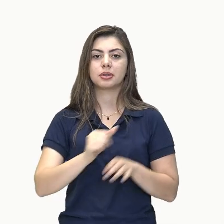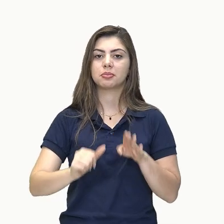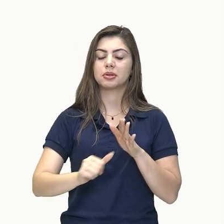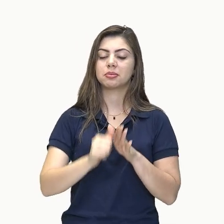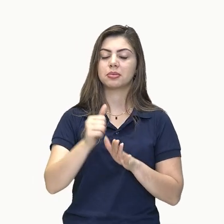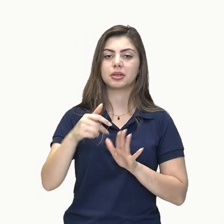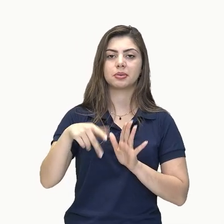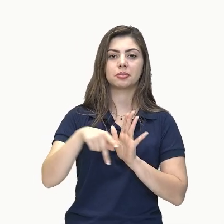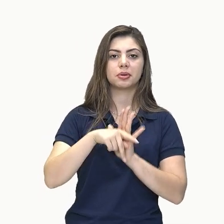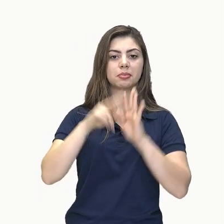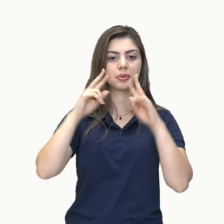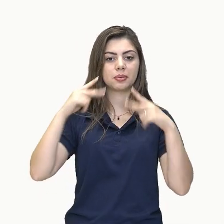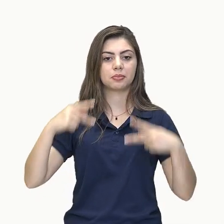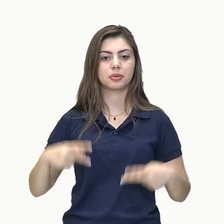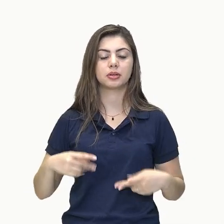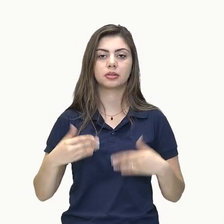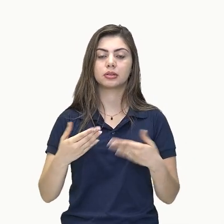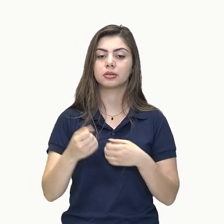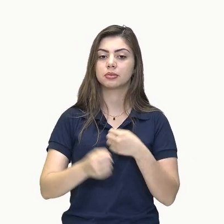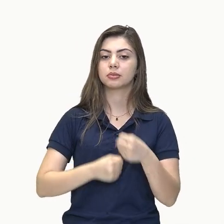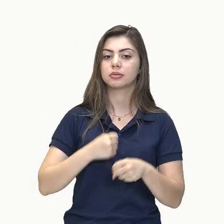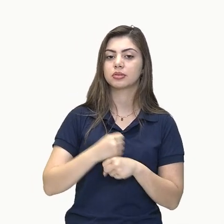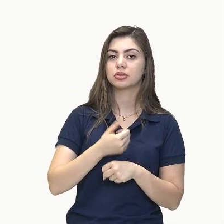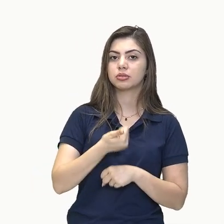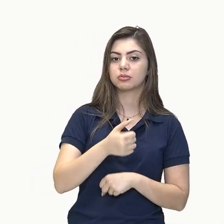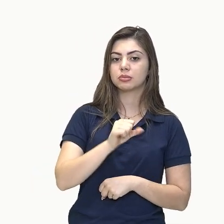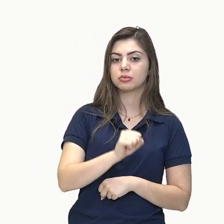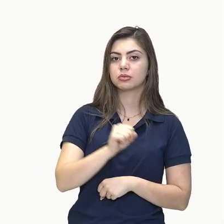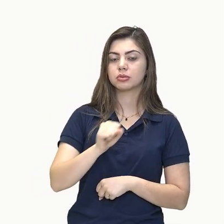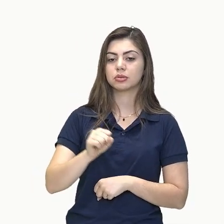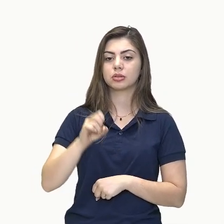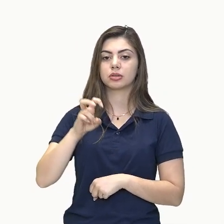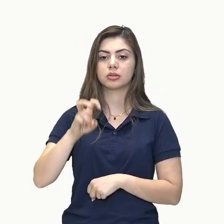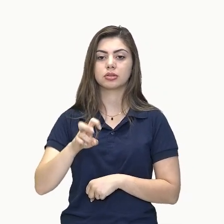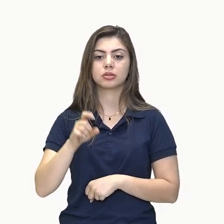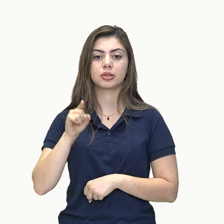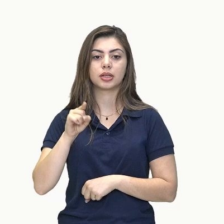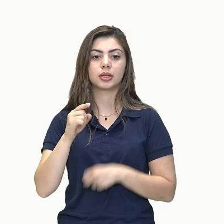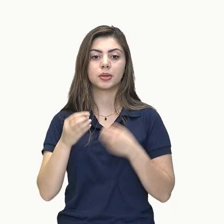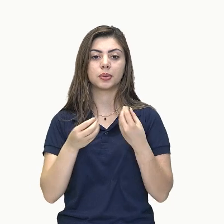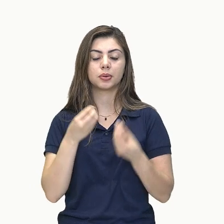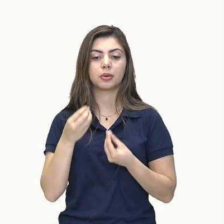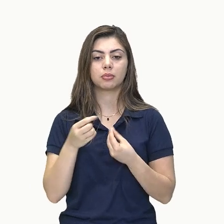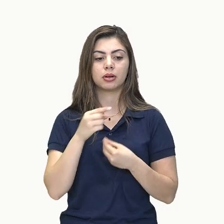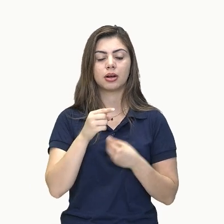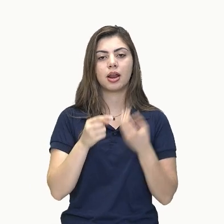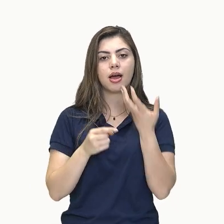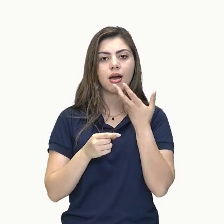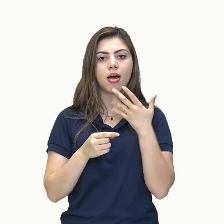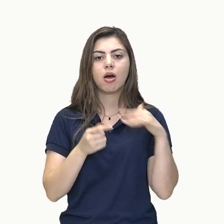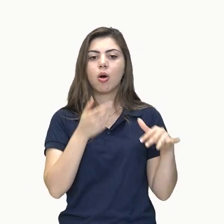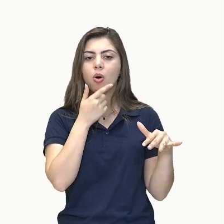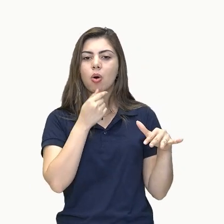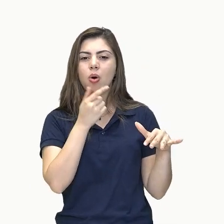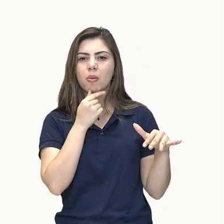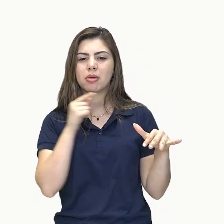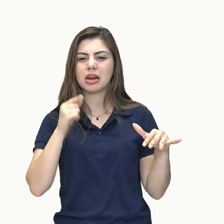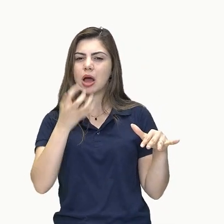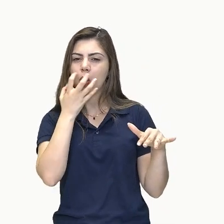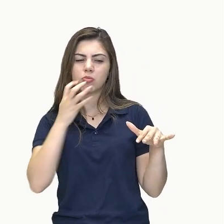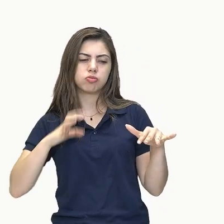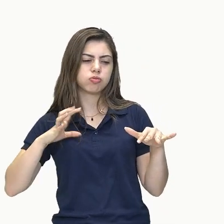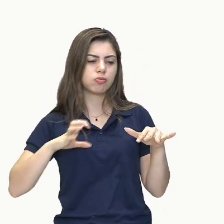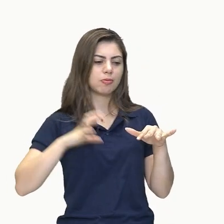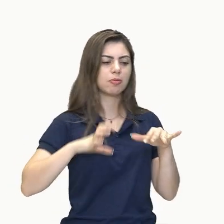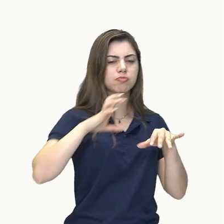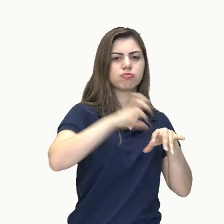em 1885, ele aplicou a vacina em um garoto mordido por um cão raivoso.